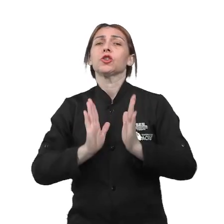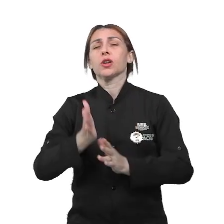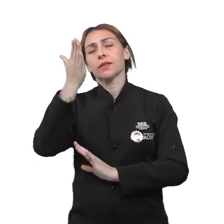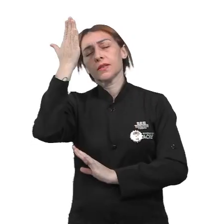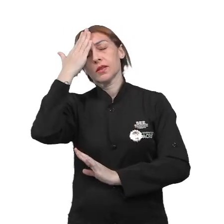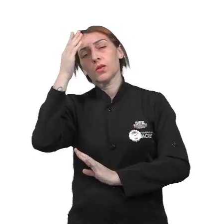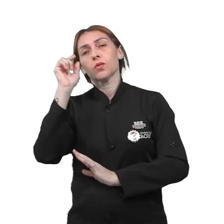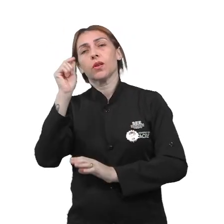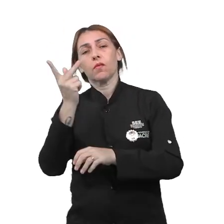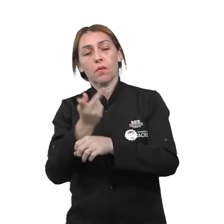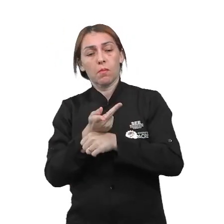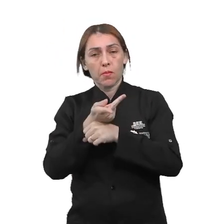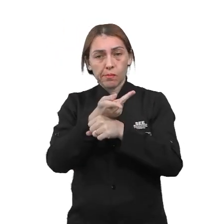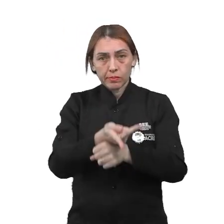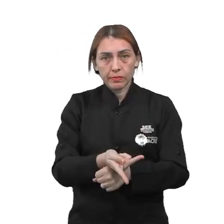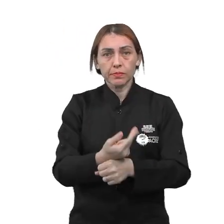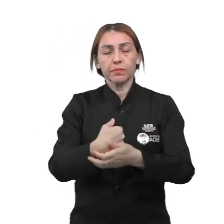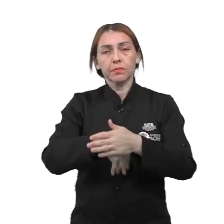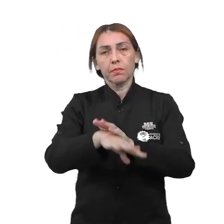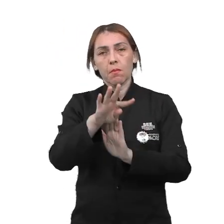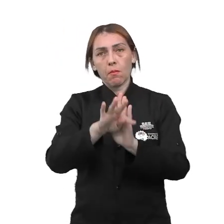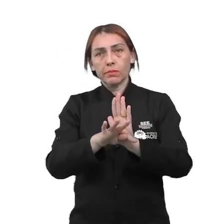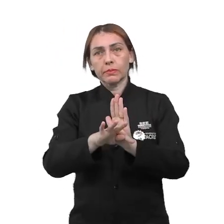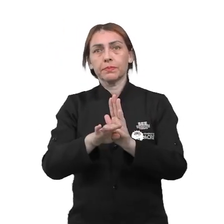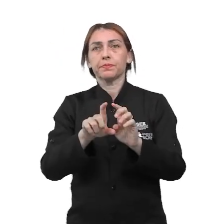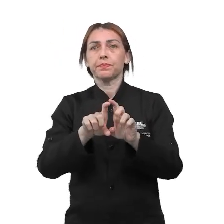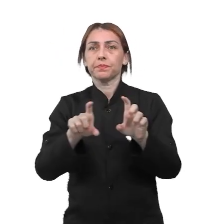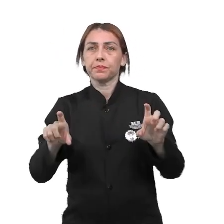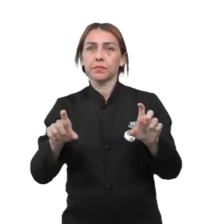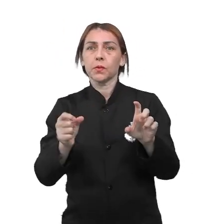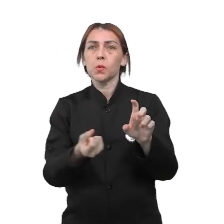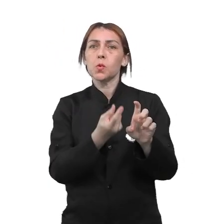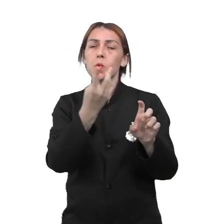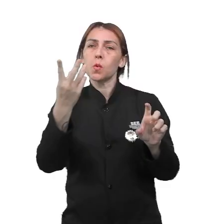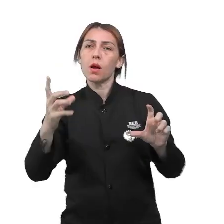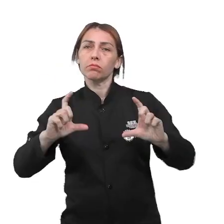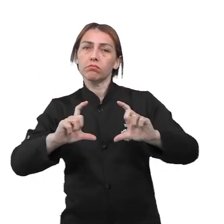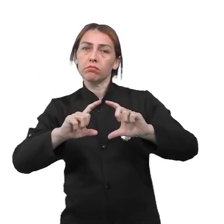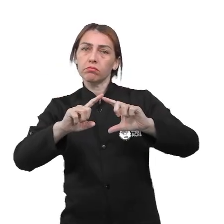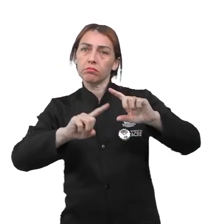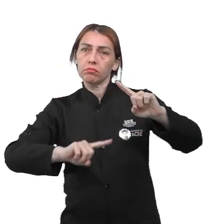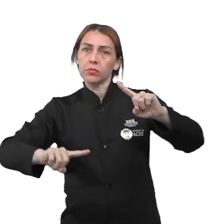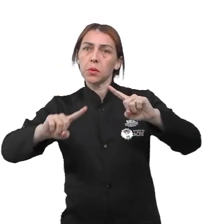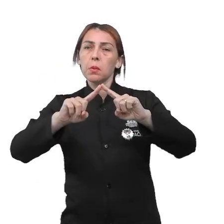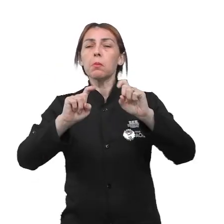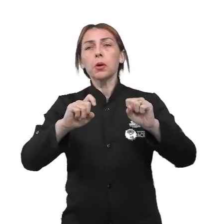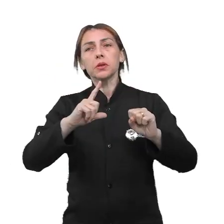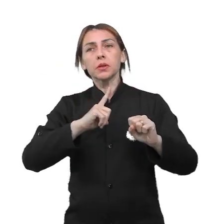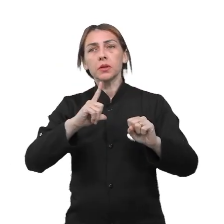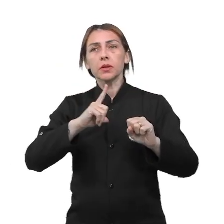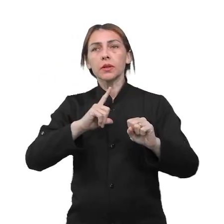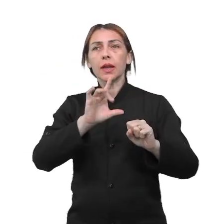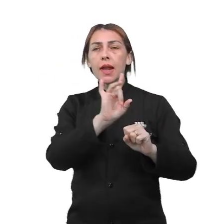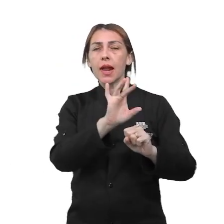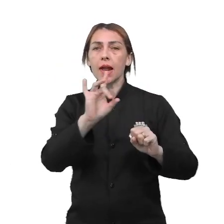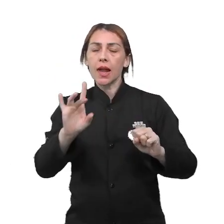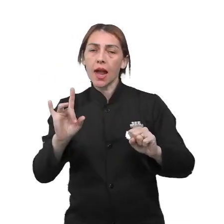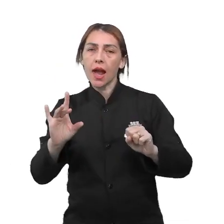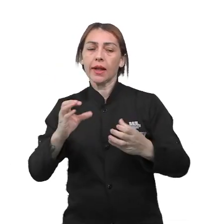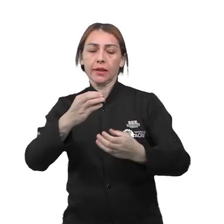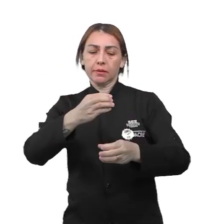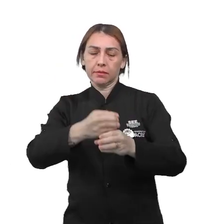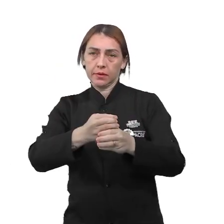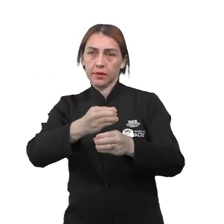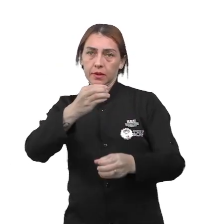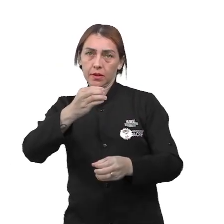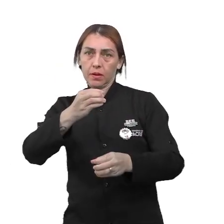quero, então vou buscar lá no meu texto. Comando, quantas dessas esferas podem ser obtidas a partir de cada peça